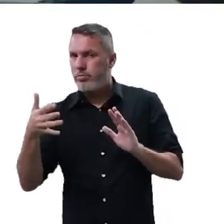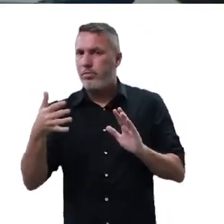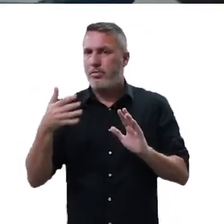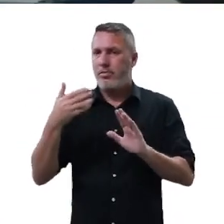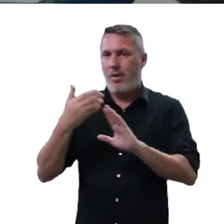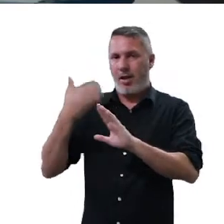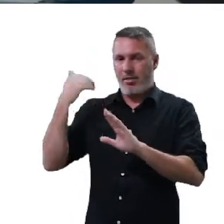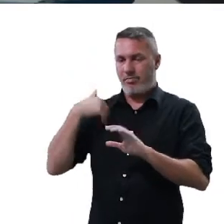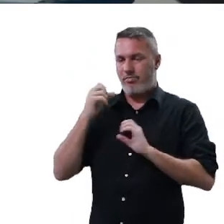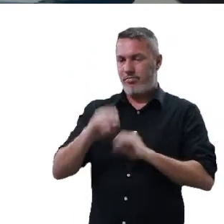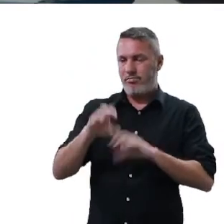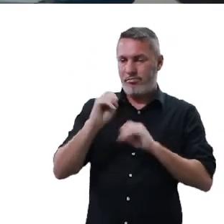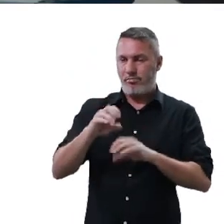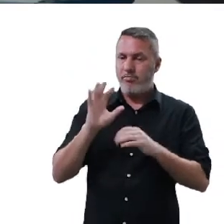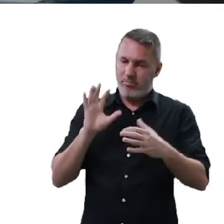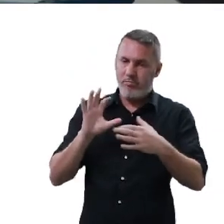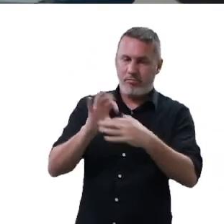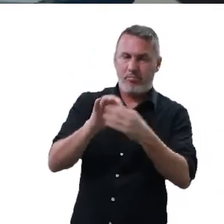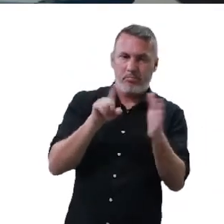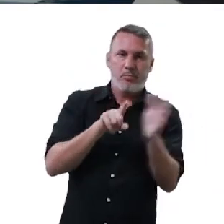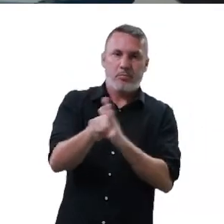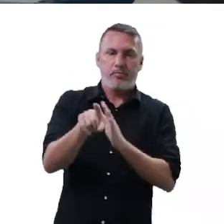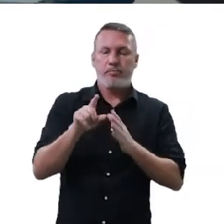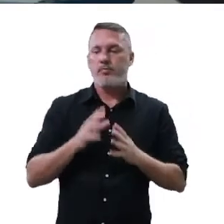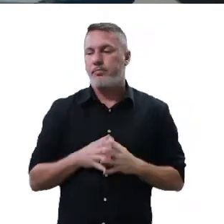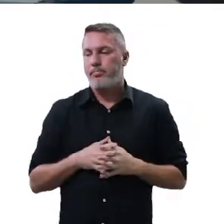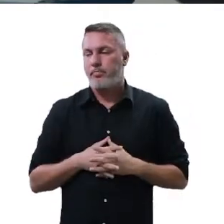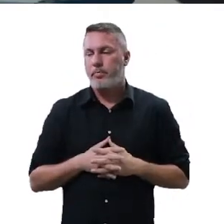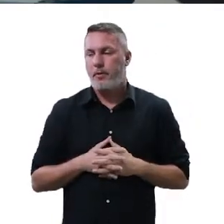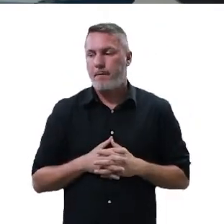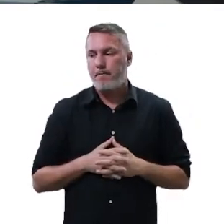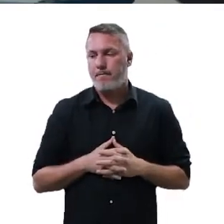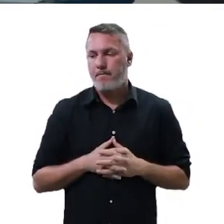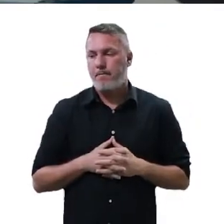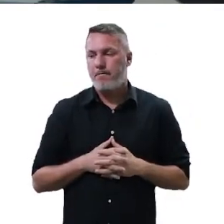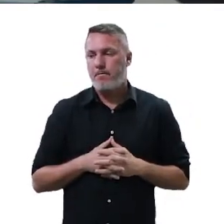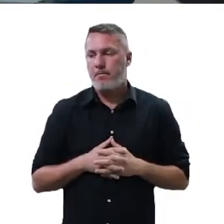aplicando o conteúdo que a gente discutiu aqui,